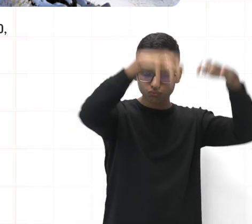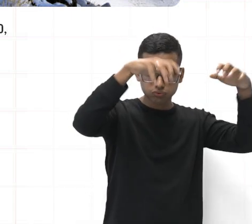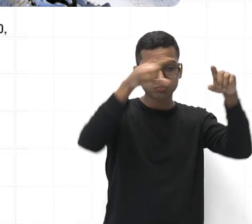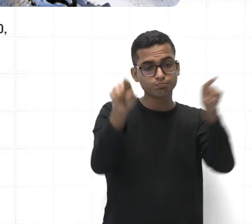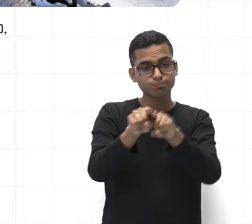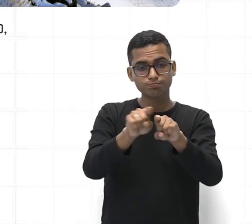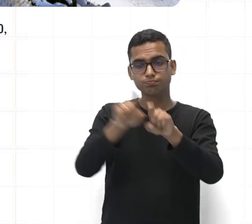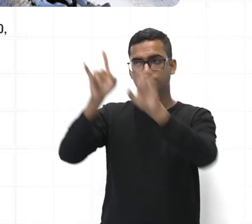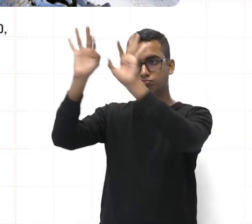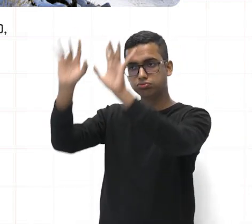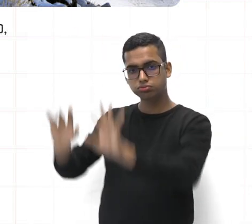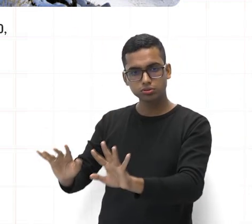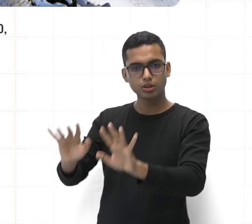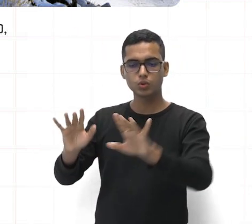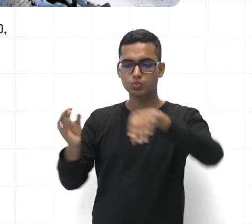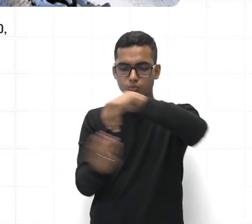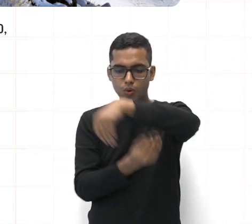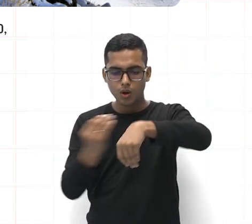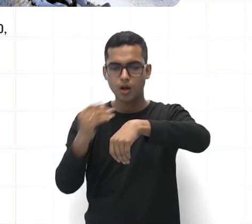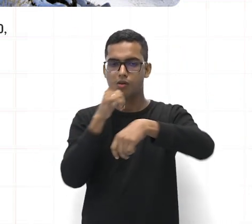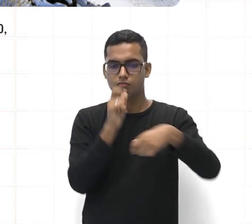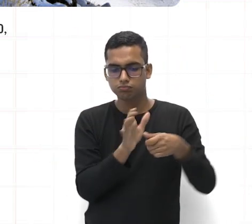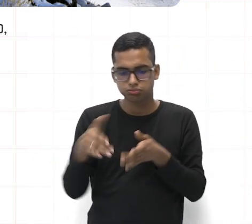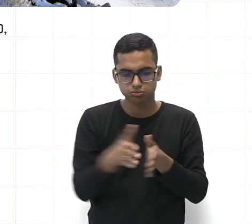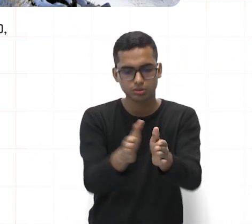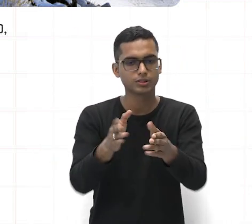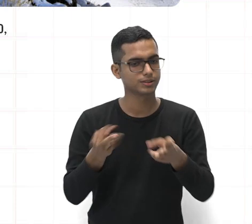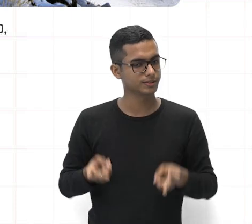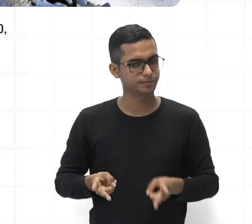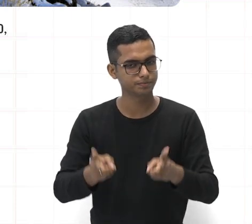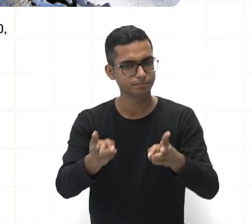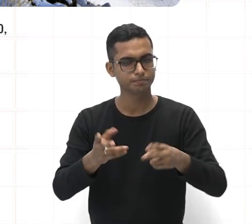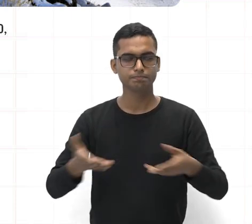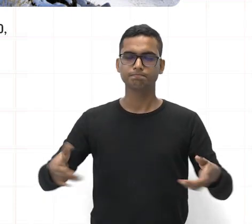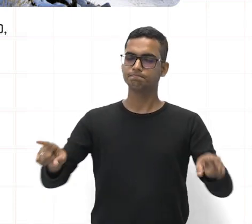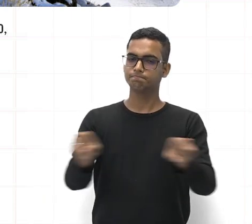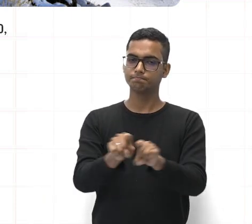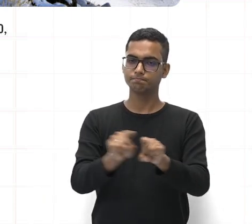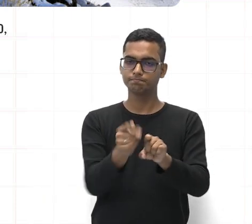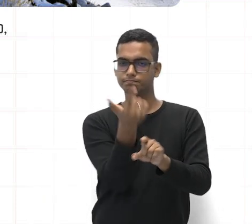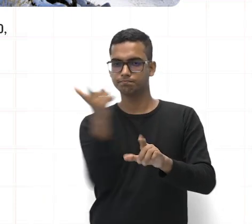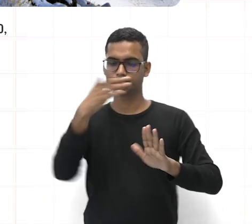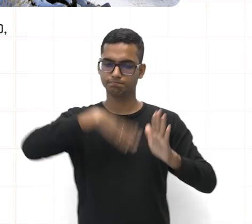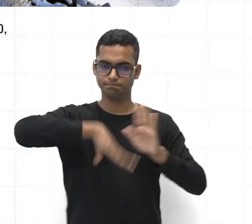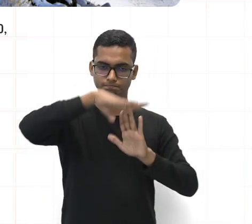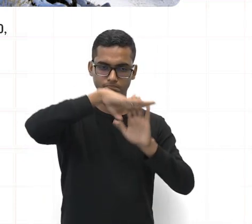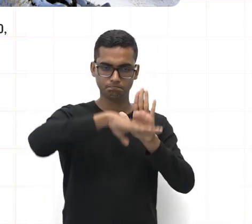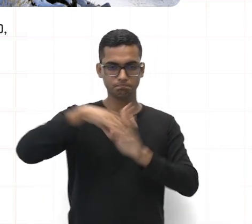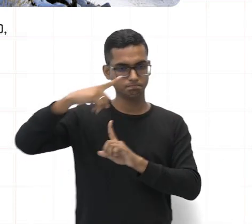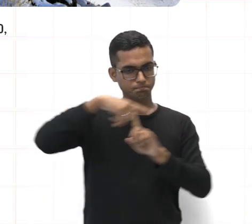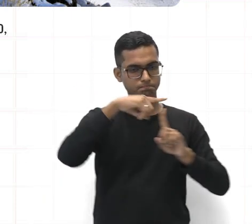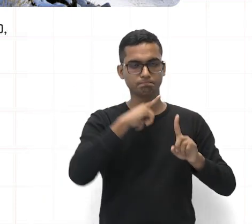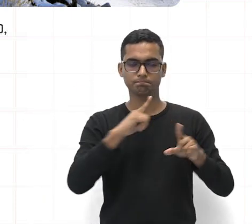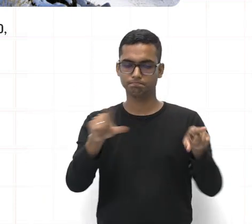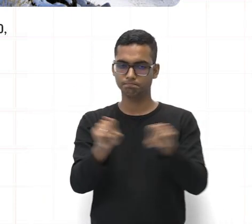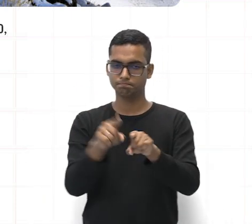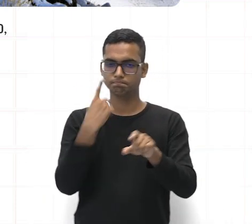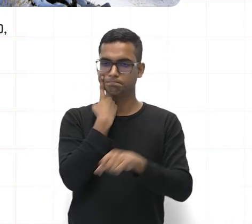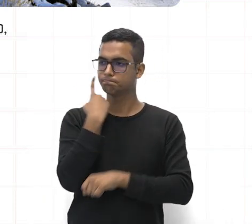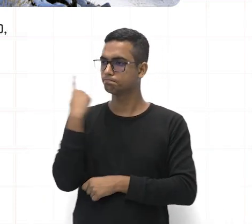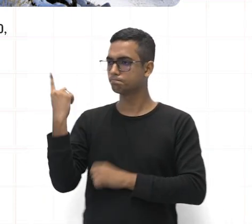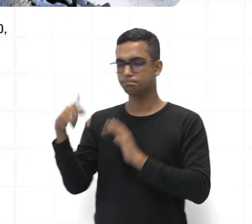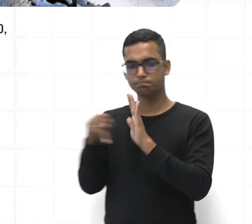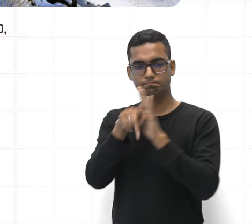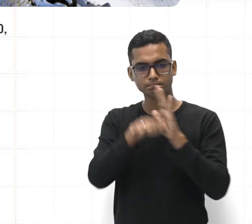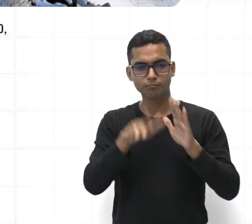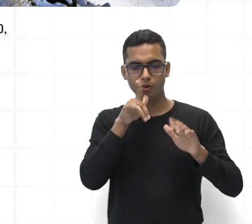também pelas neves. Uma outra classificação que nós temos para os tipos de rios de uma bacia hidrográfica